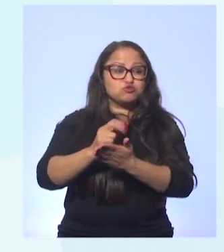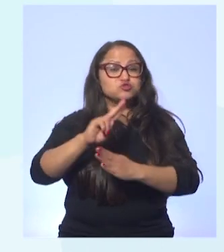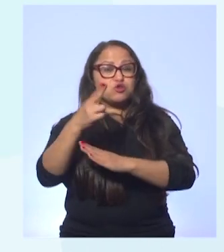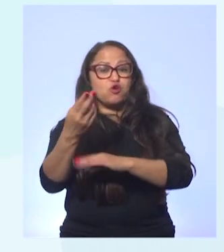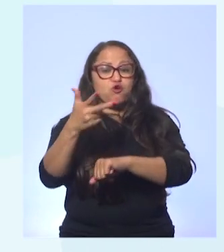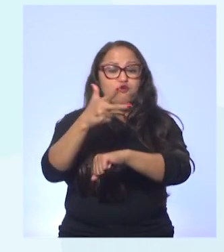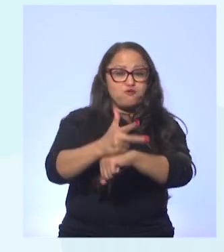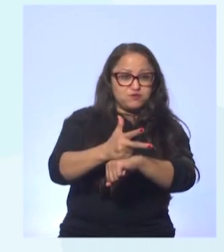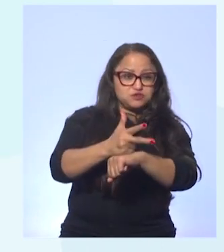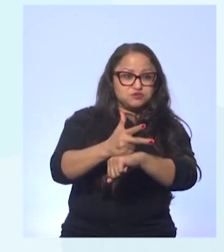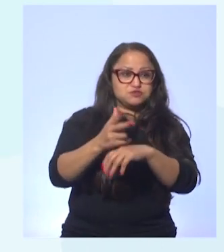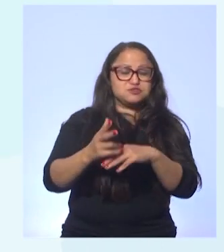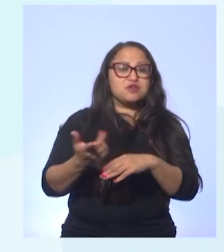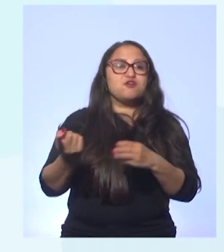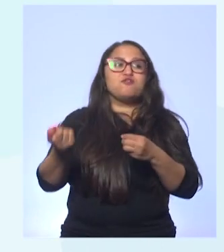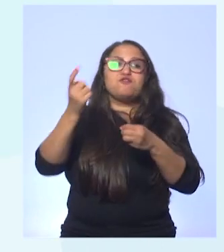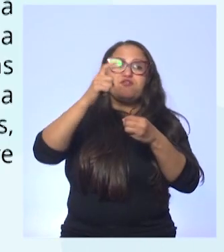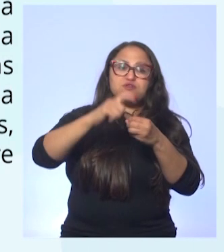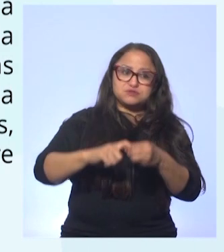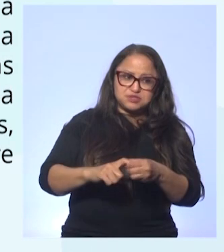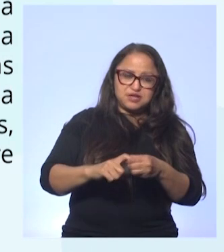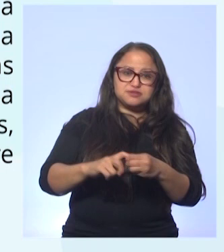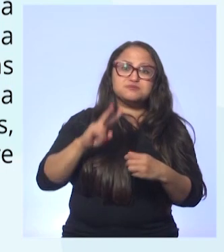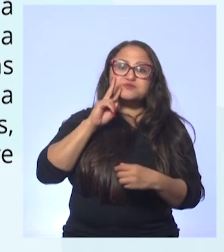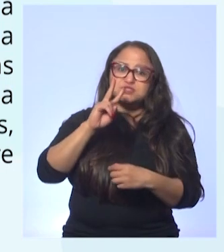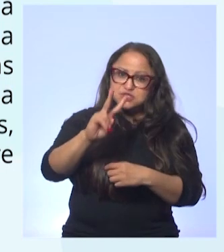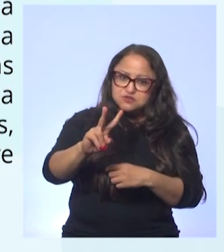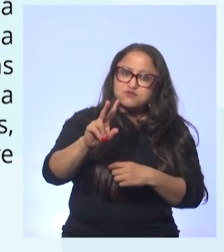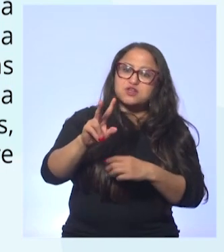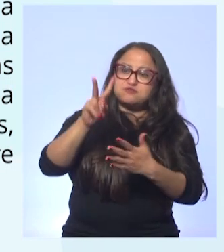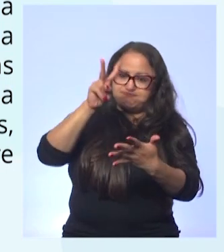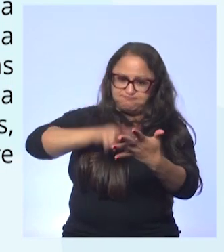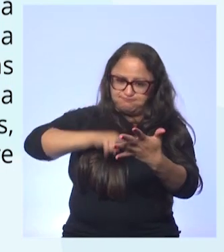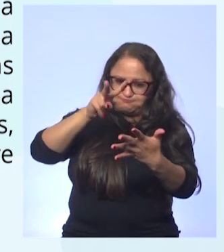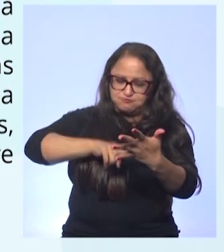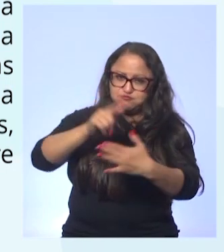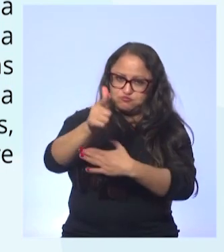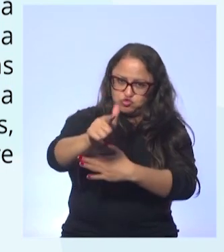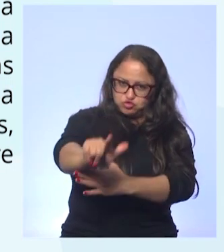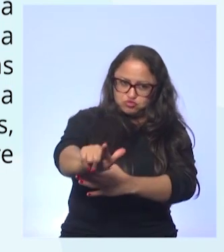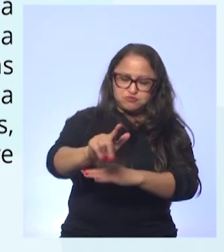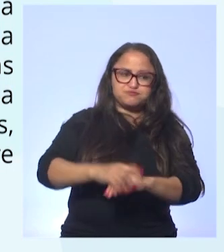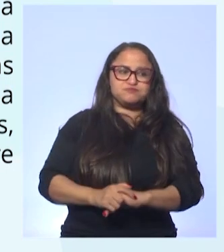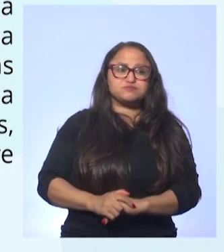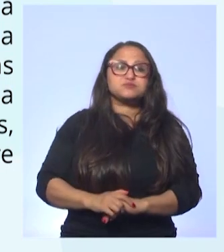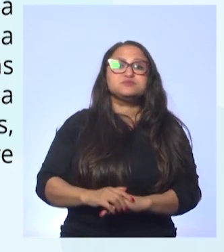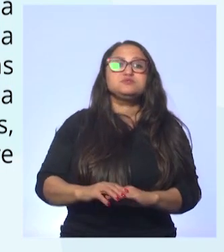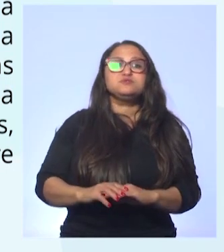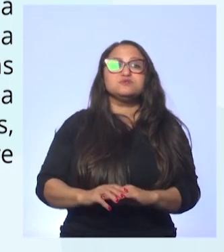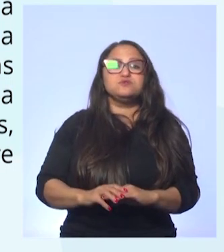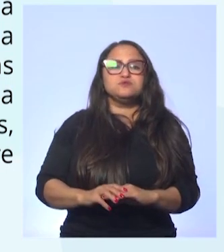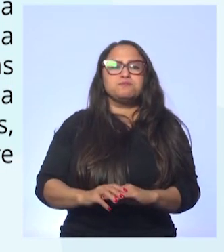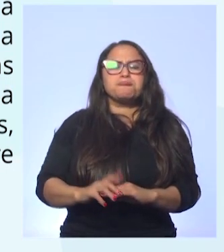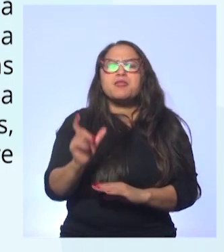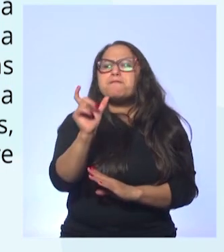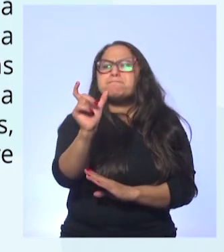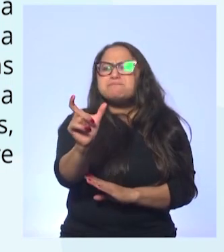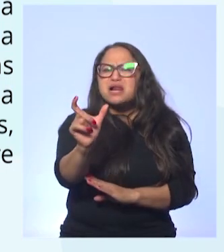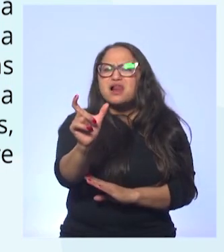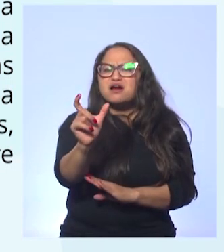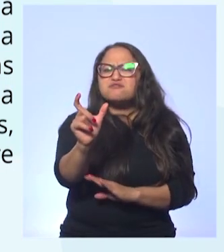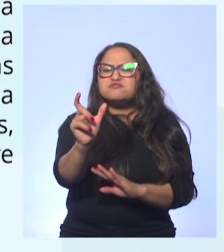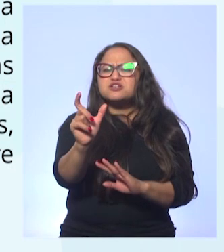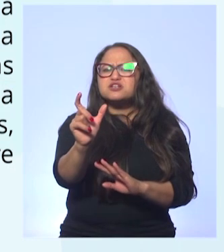vídeos? Então, eu vou voltar aqui para vocês pegarem bem, ó, tá vendo? E qual é a palavrinha aqui